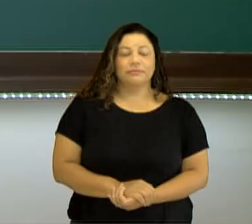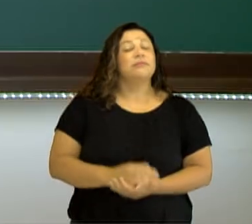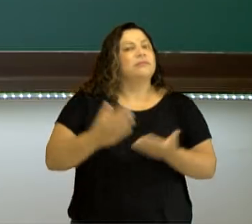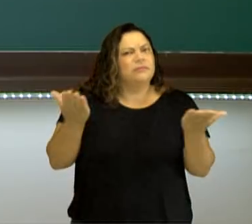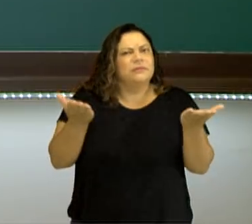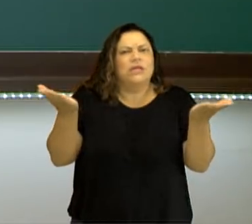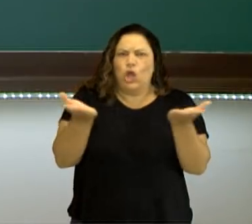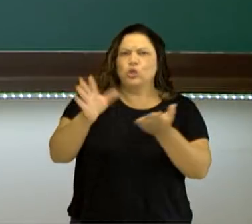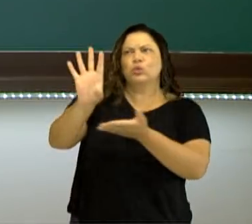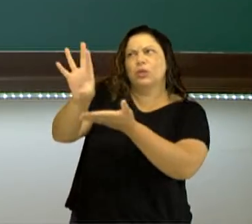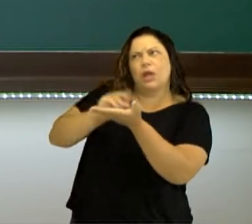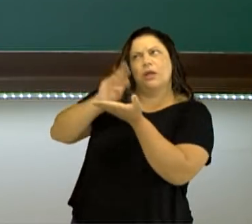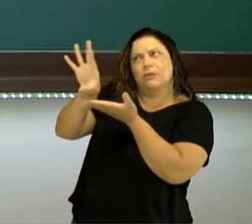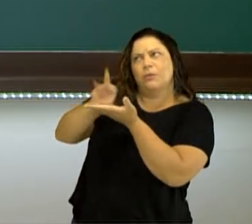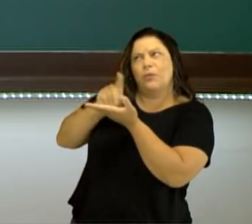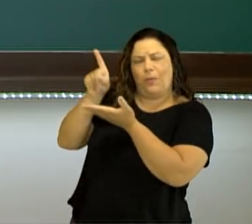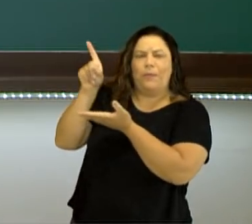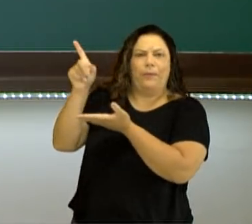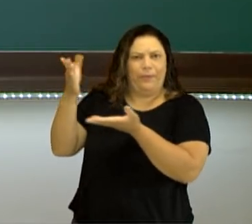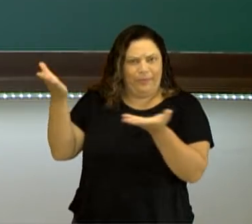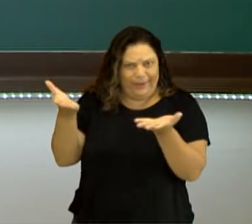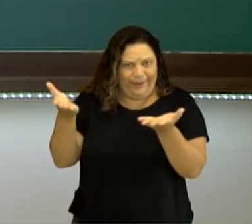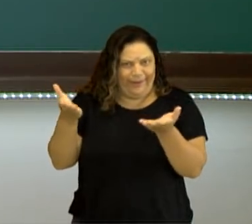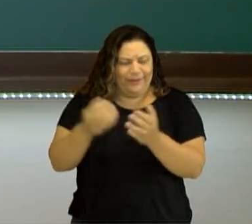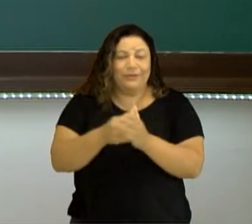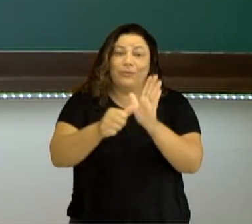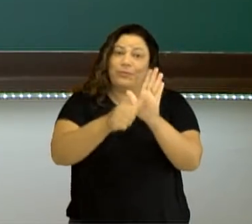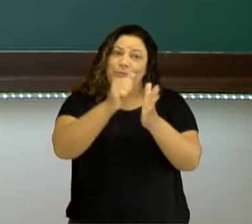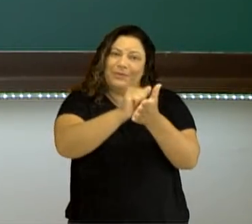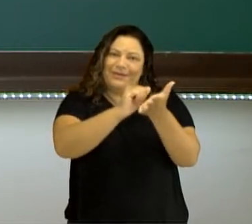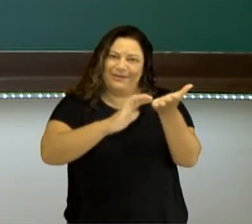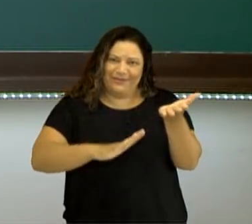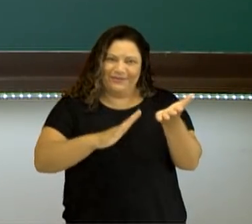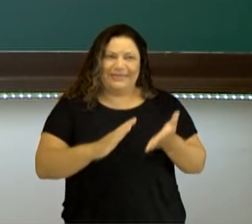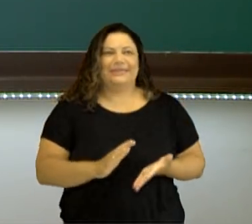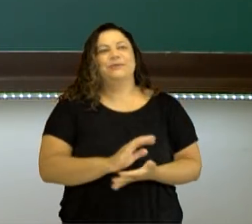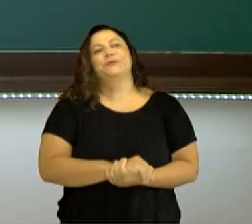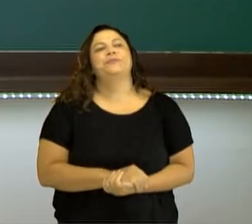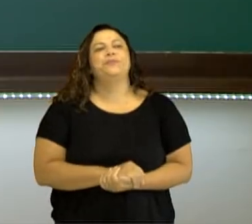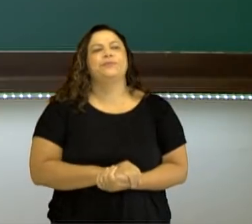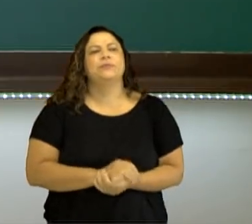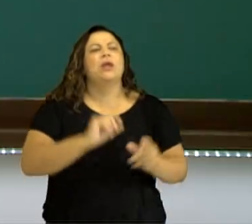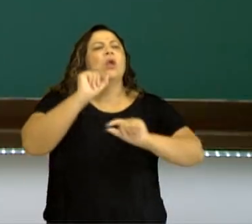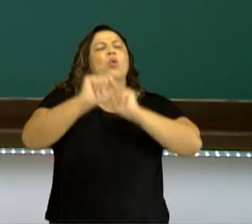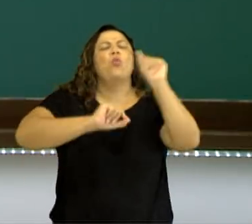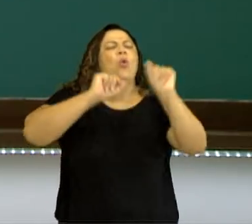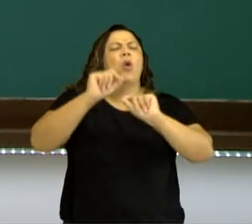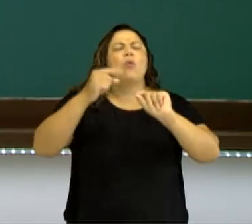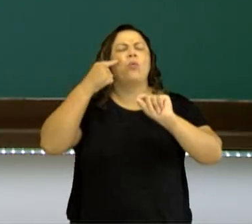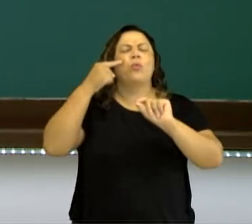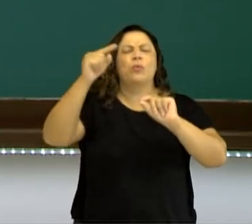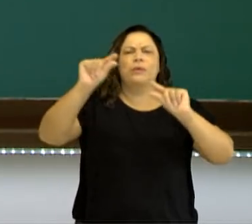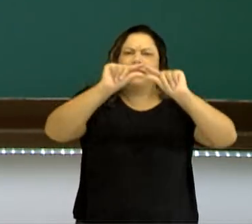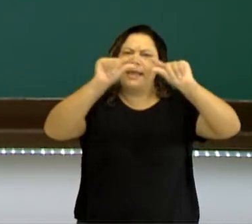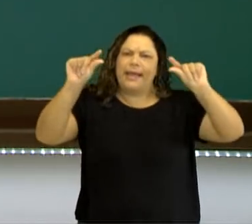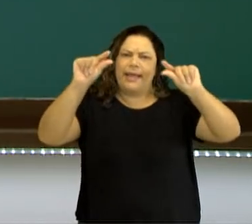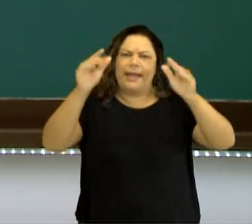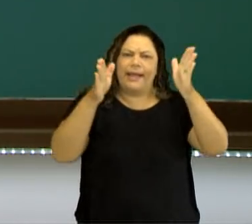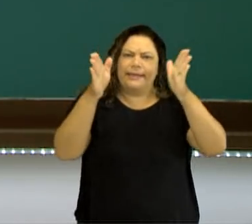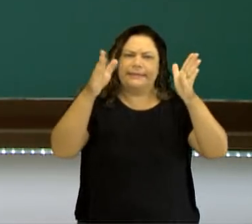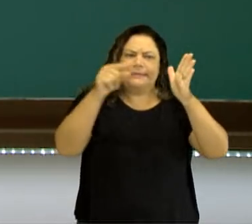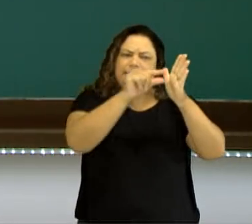Anotou direitinho? Vamos para o primeiro exercício desta nossa aula. Qual é a interseção entre os